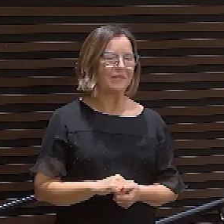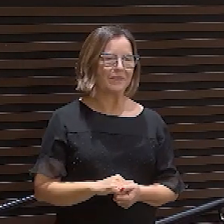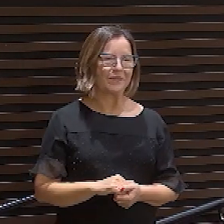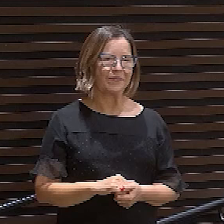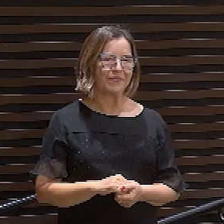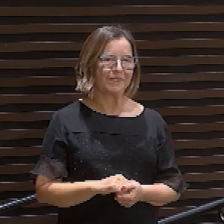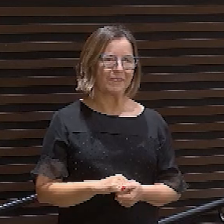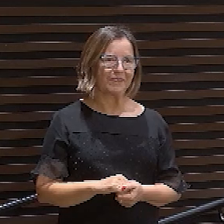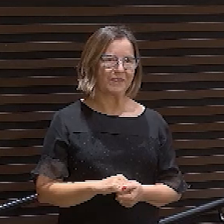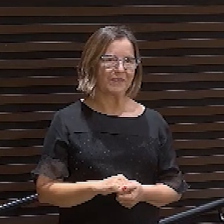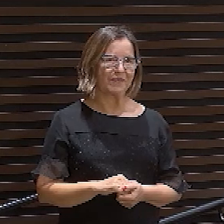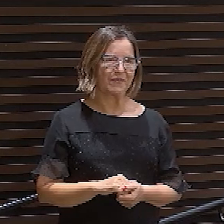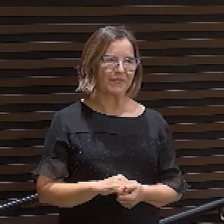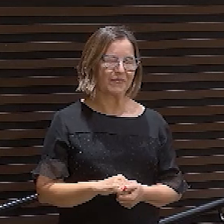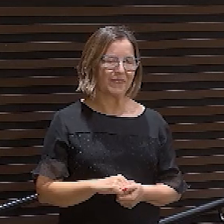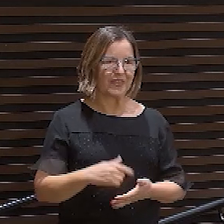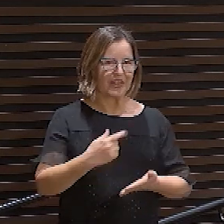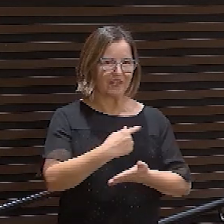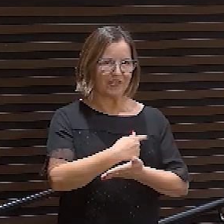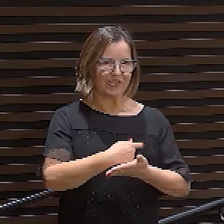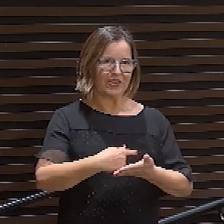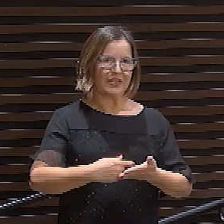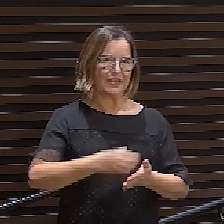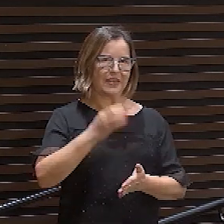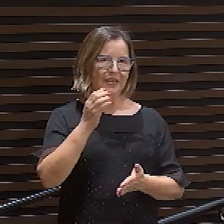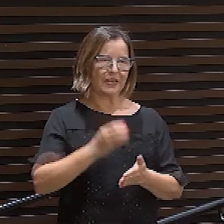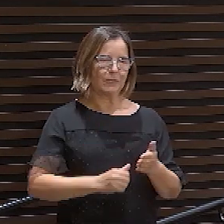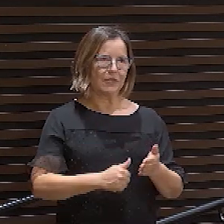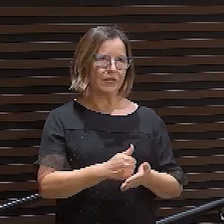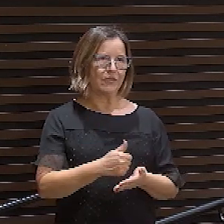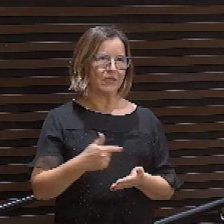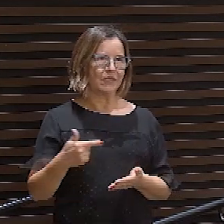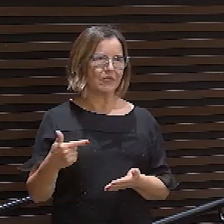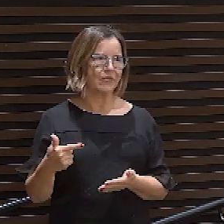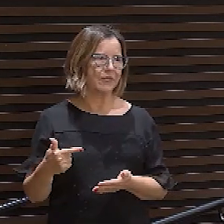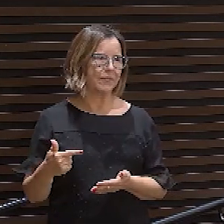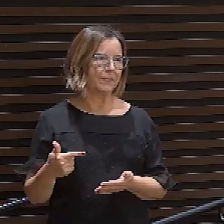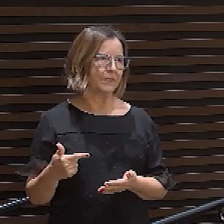Vamos para Gênesis capítulo 12,